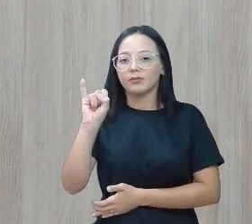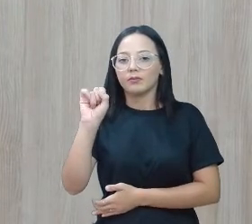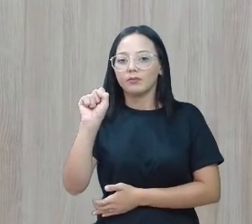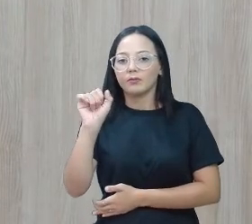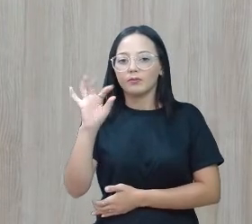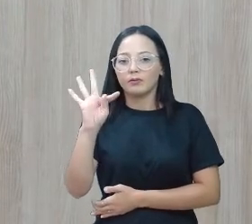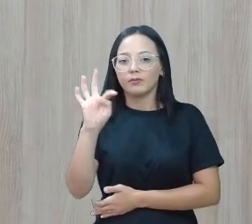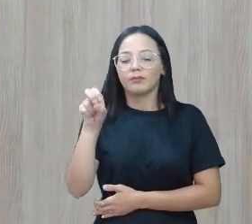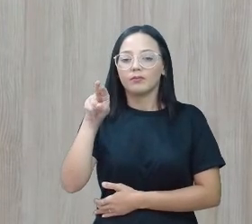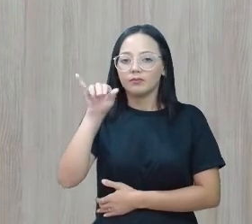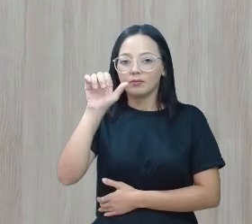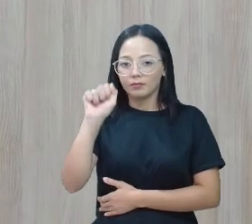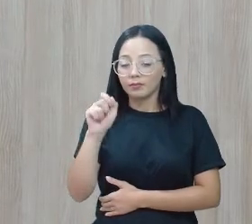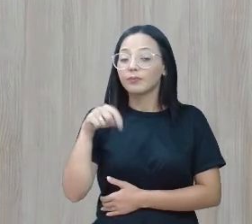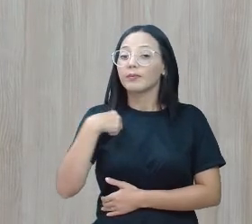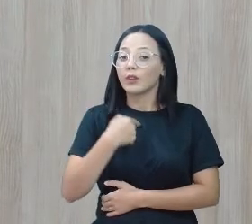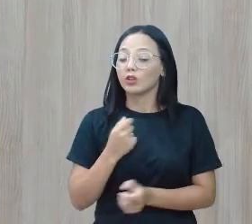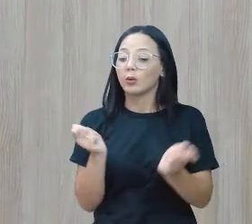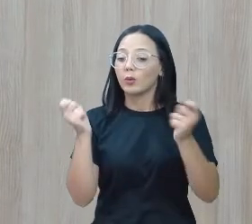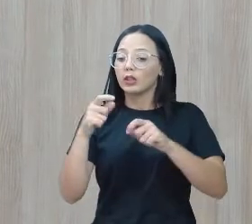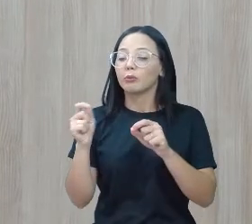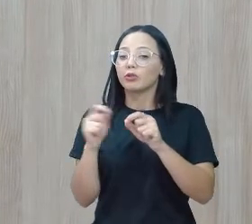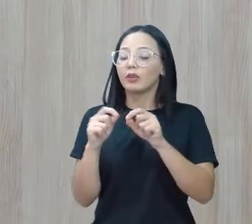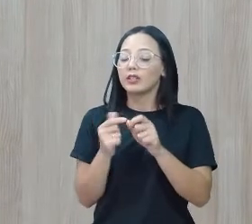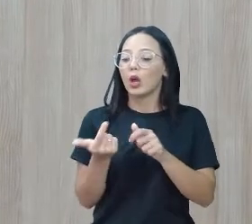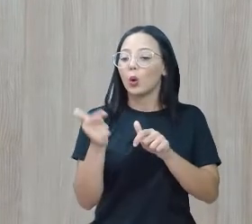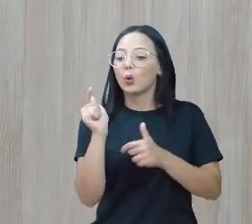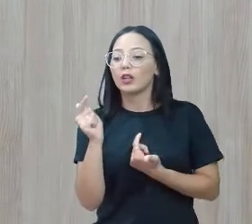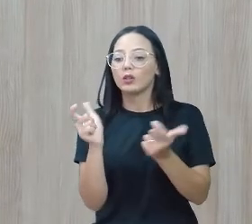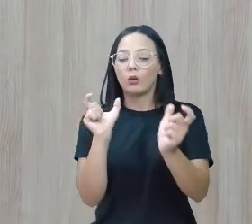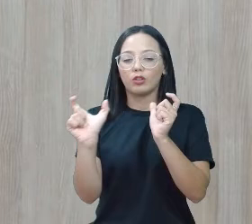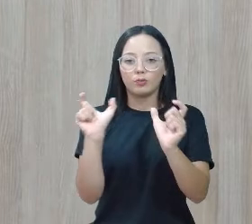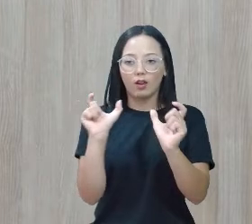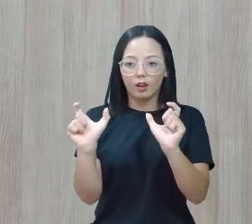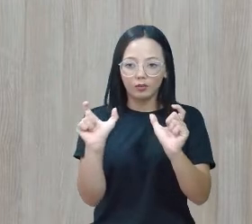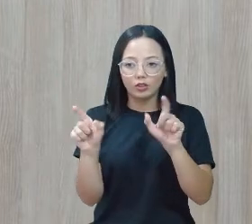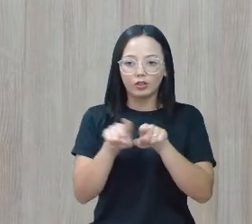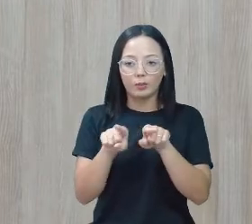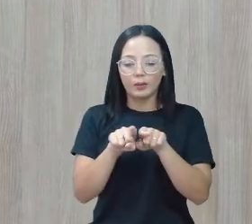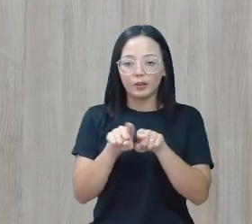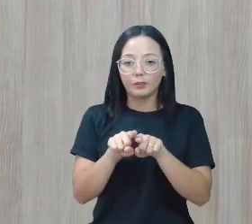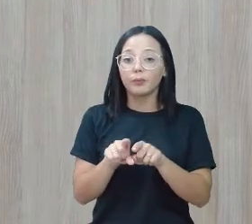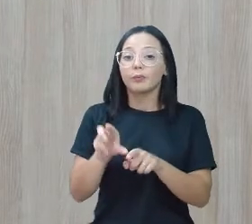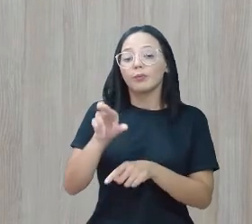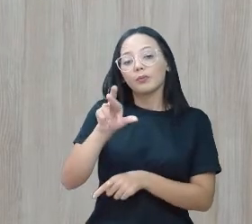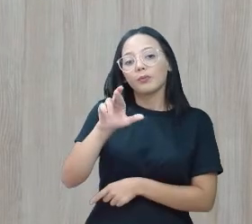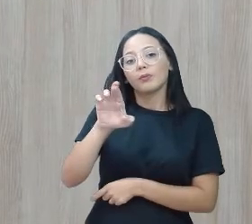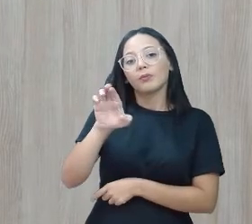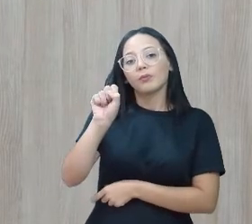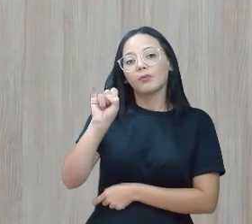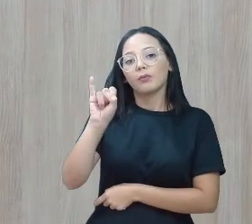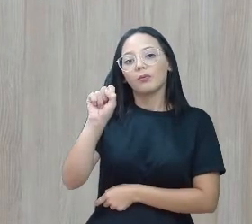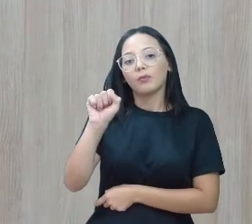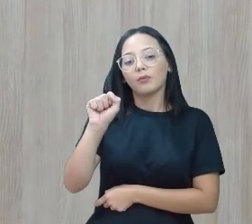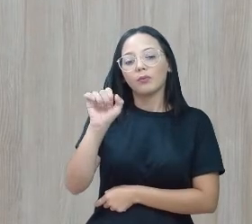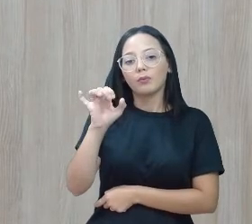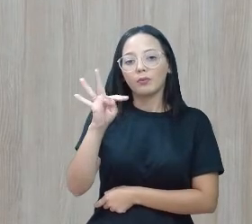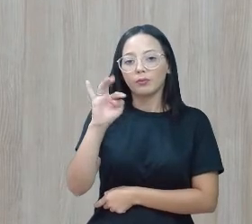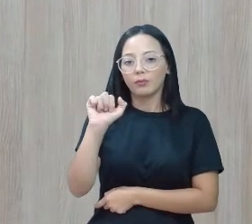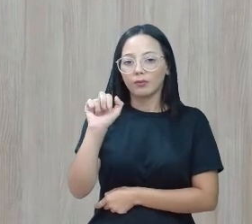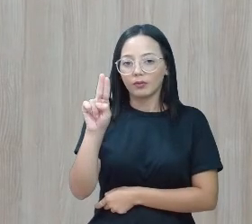podemos construir outras palavras a partir desse radical. Resistiu.